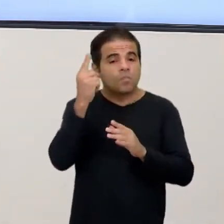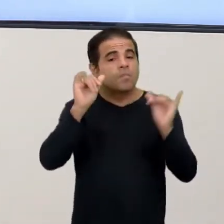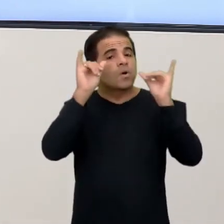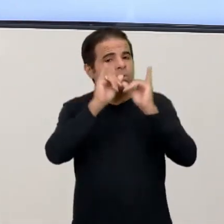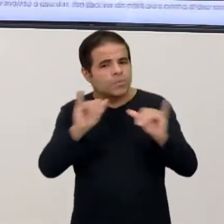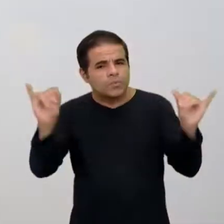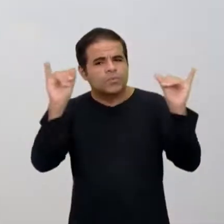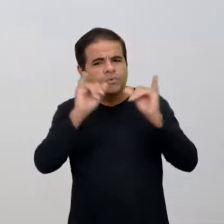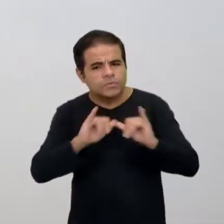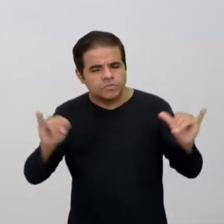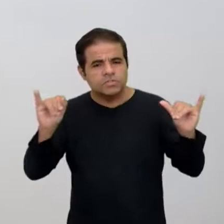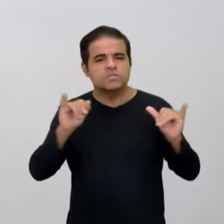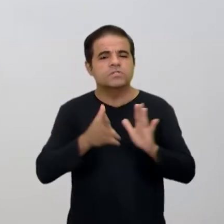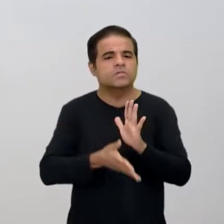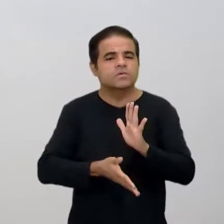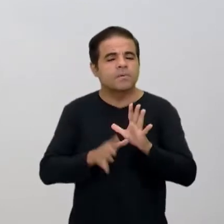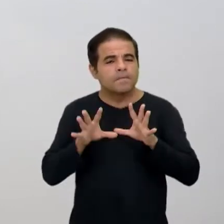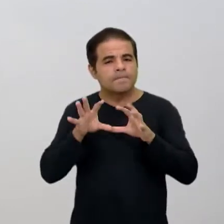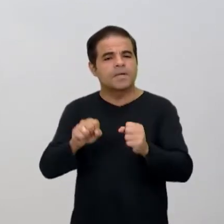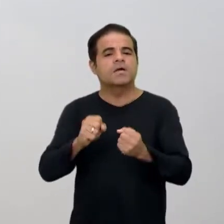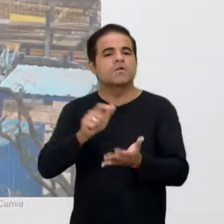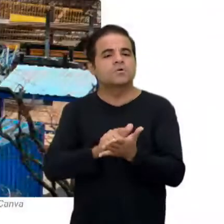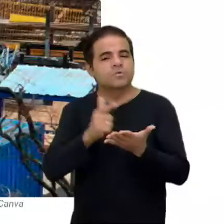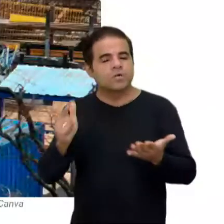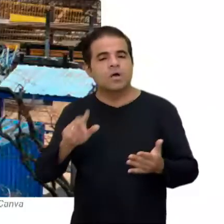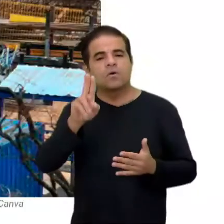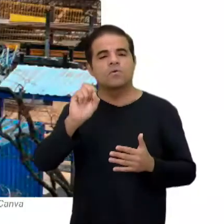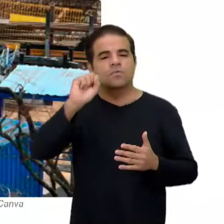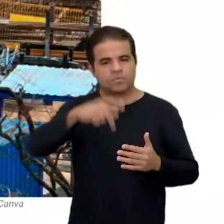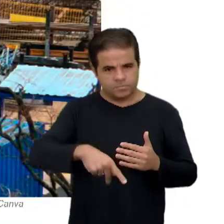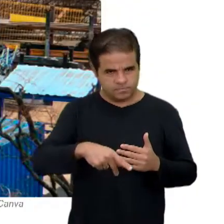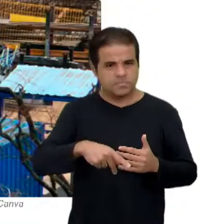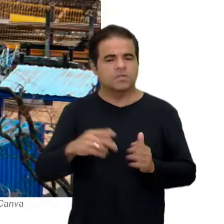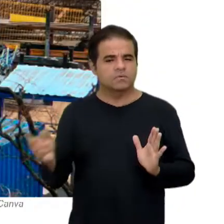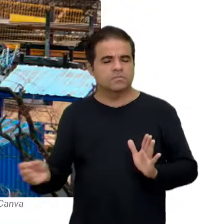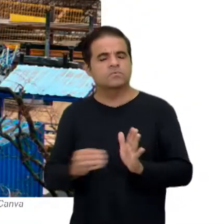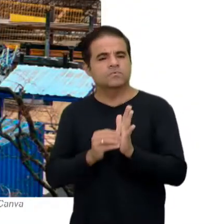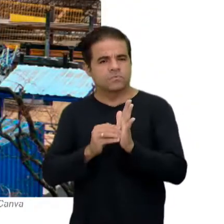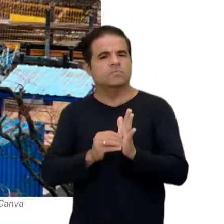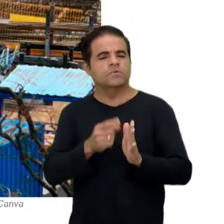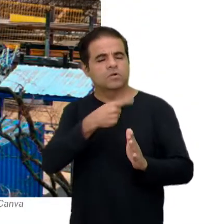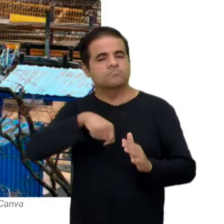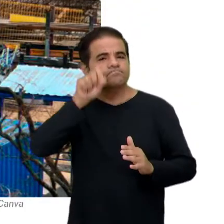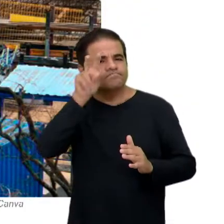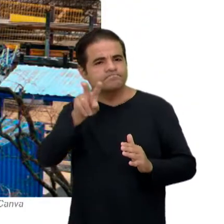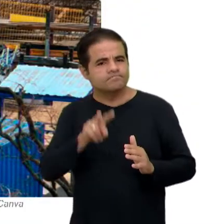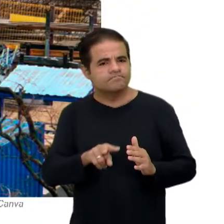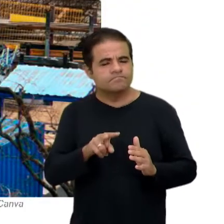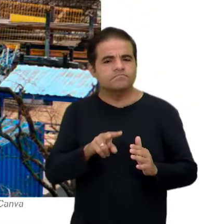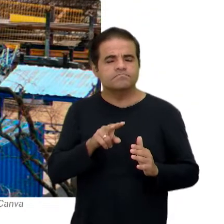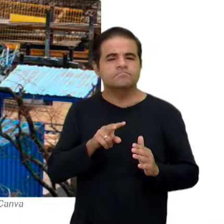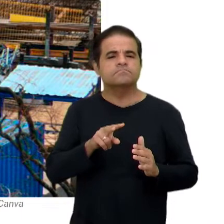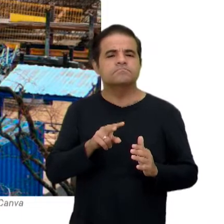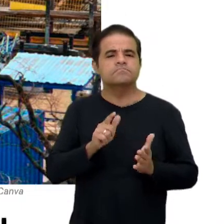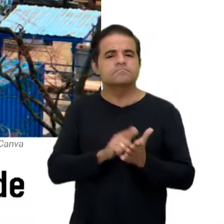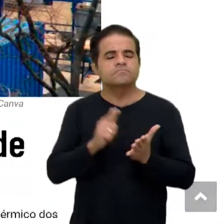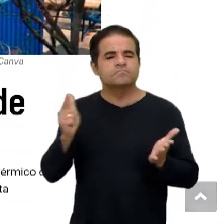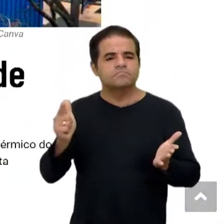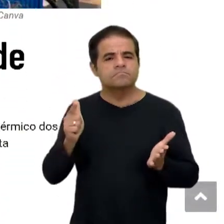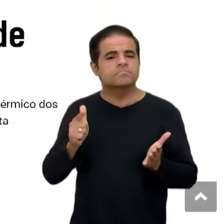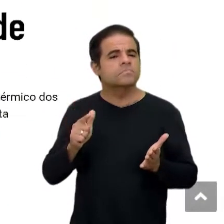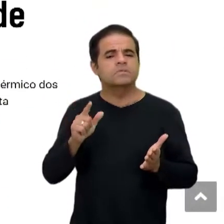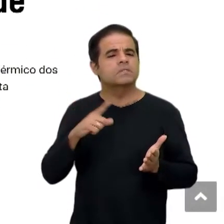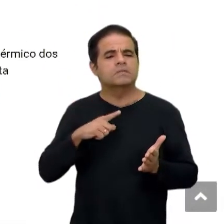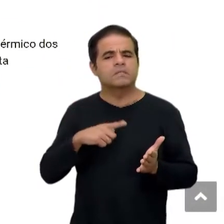em primeiro lugar, que nós estamos tirando do jornal da USP aí, que até o Giovanni colocou aqui pra gente, ó. Nesse jornal da USP,